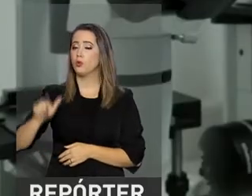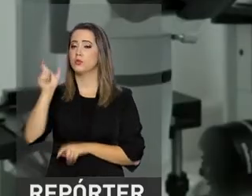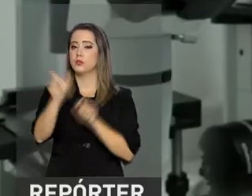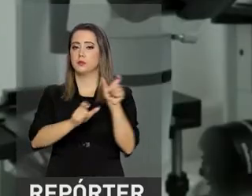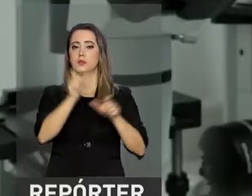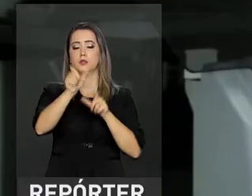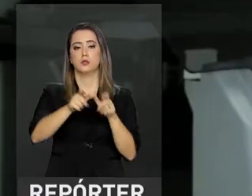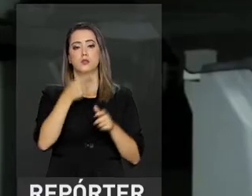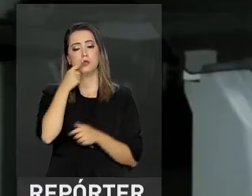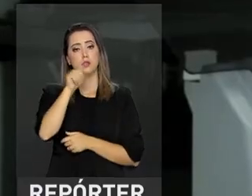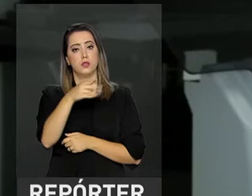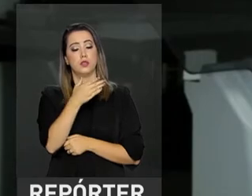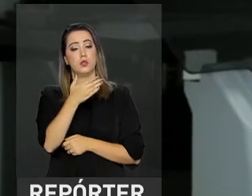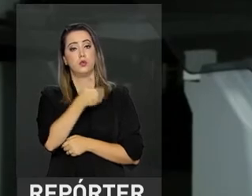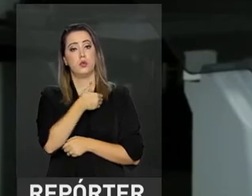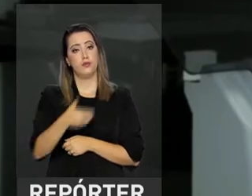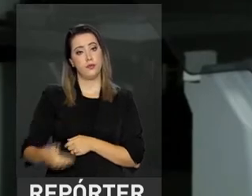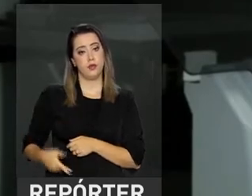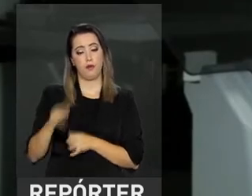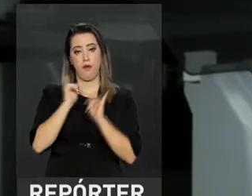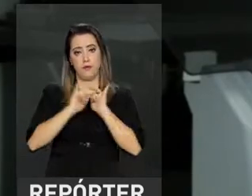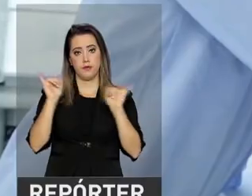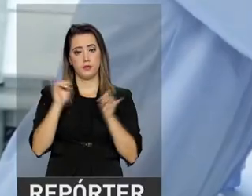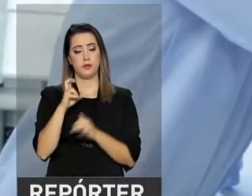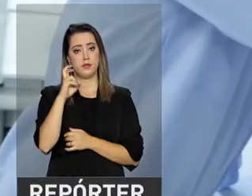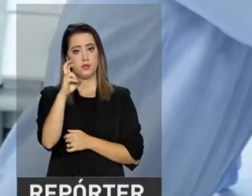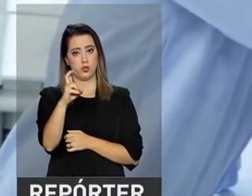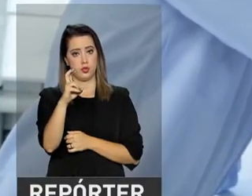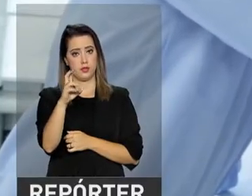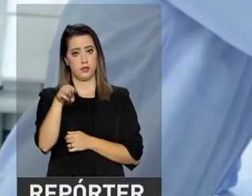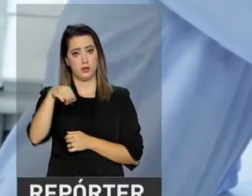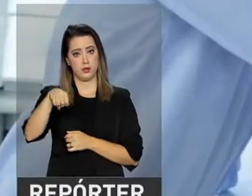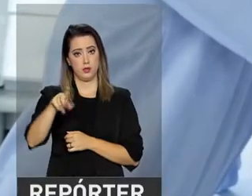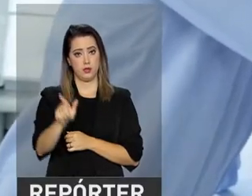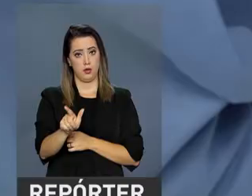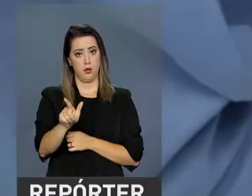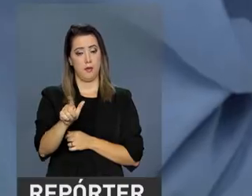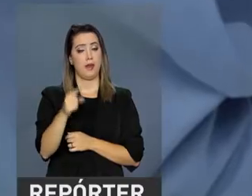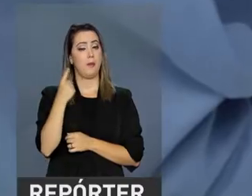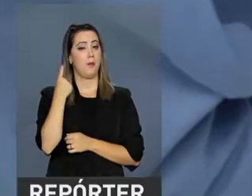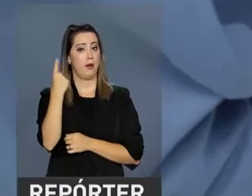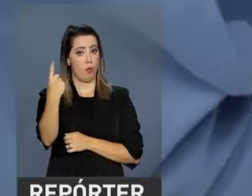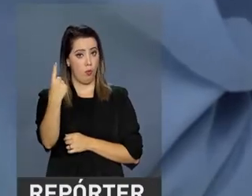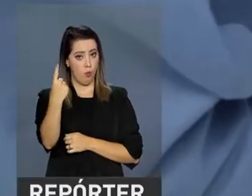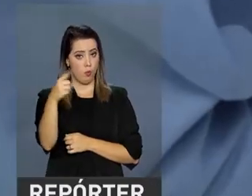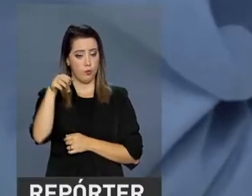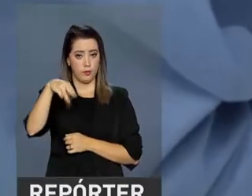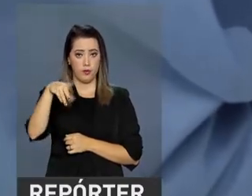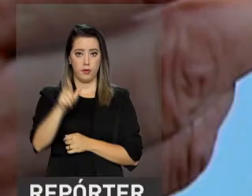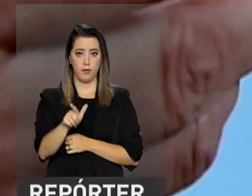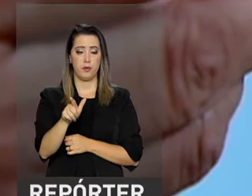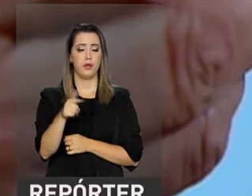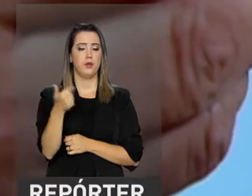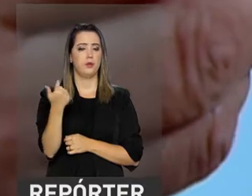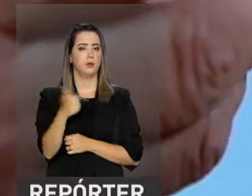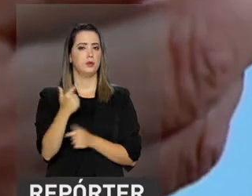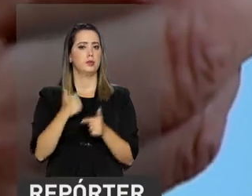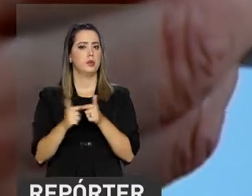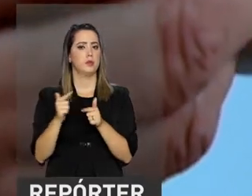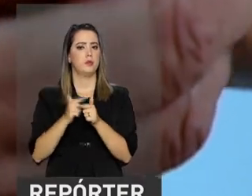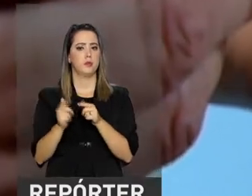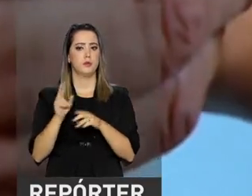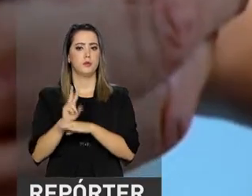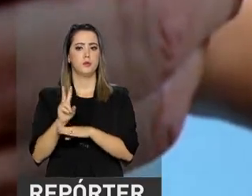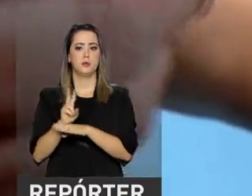governo garante que a redução da dose de 5ml para 1 ml não compromete a imunização e elas